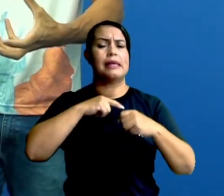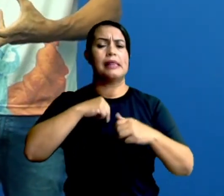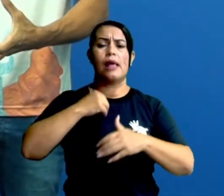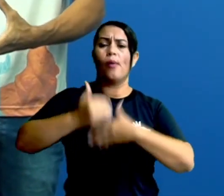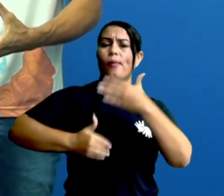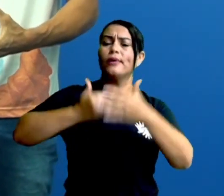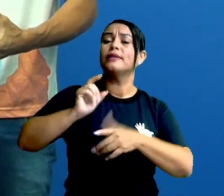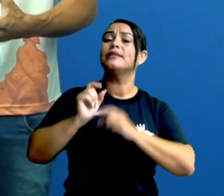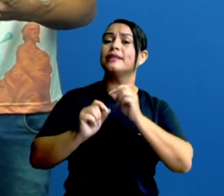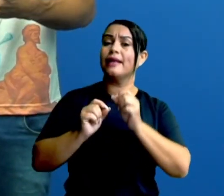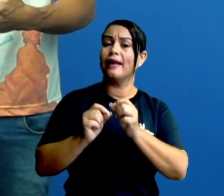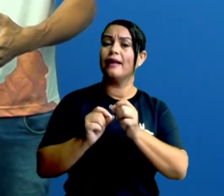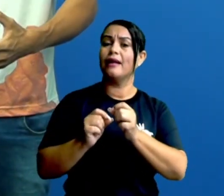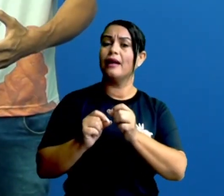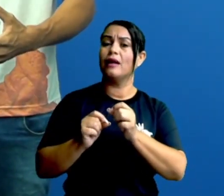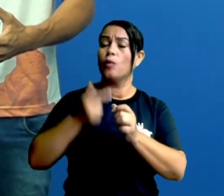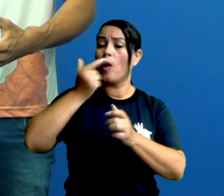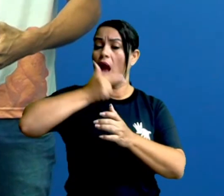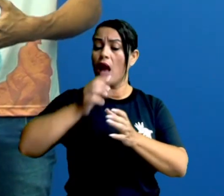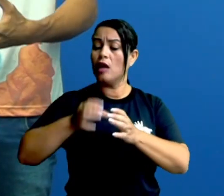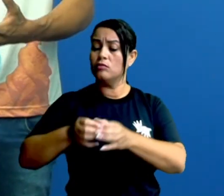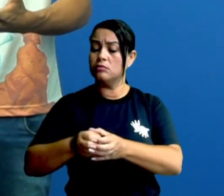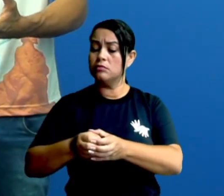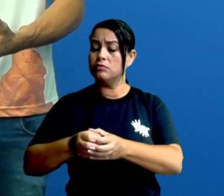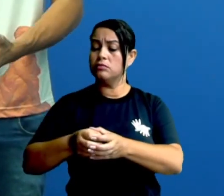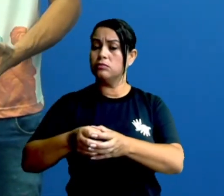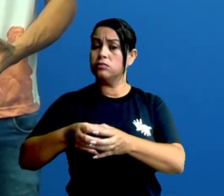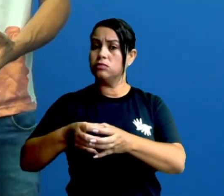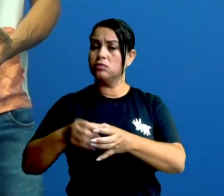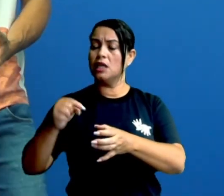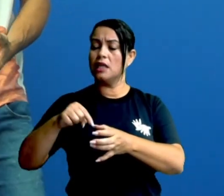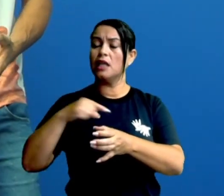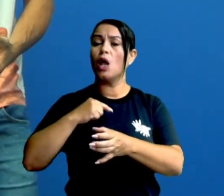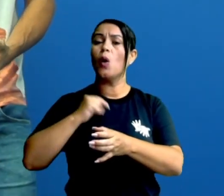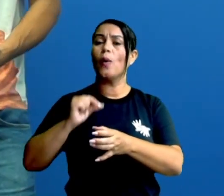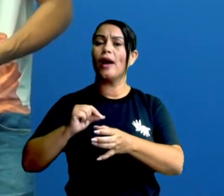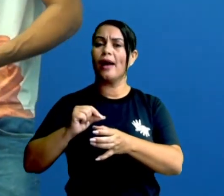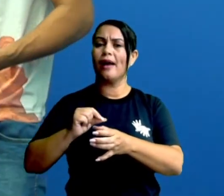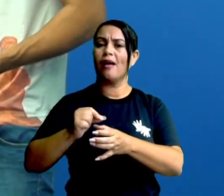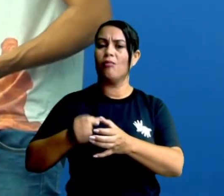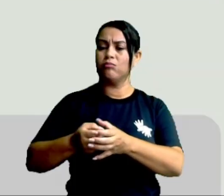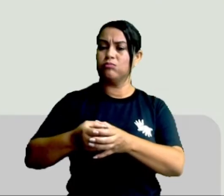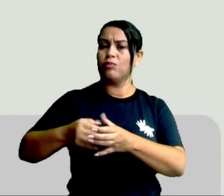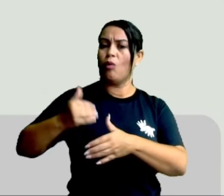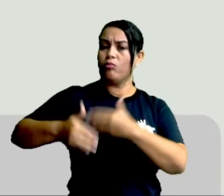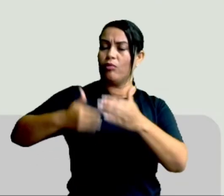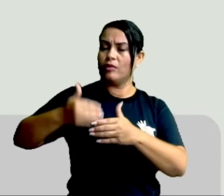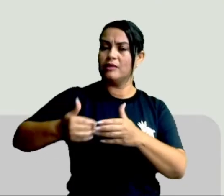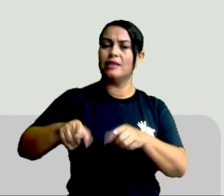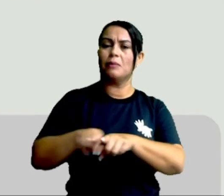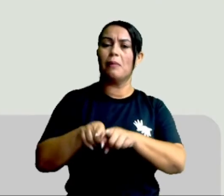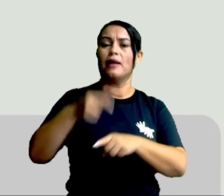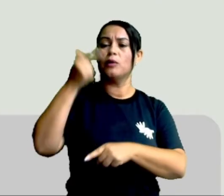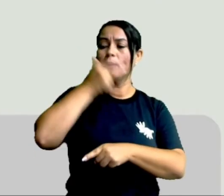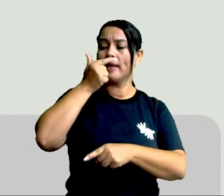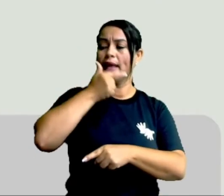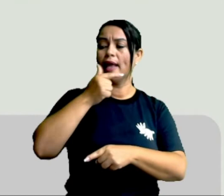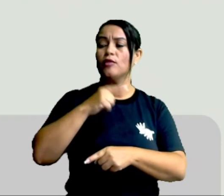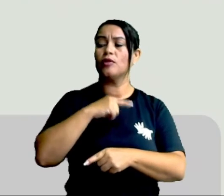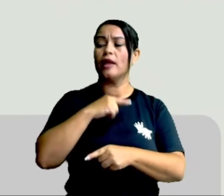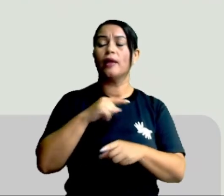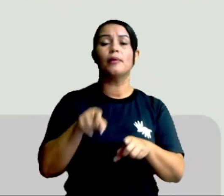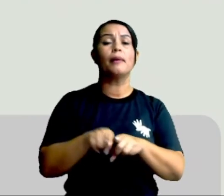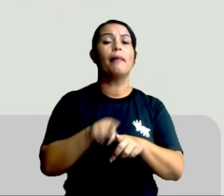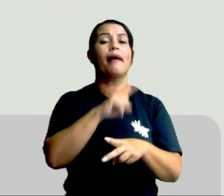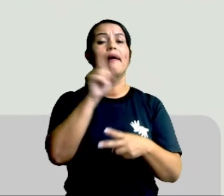processo de fermentação, a gente vai estar utilizando micro-organismos ali nesse processo de fermentação, tá certo? E produção do queijo. No